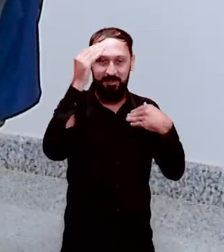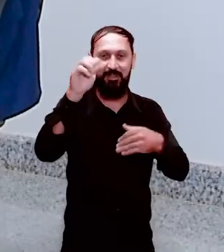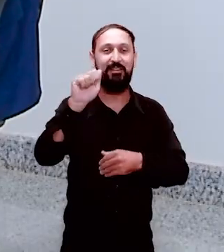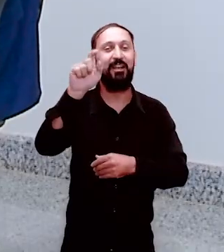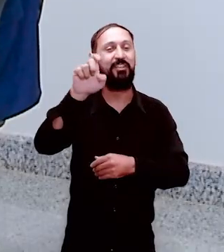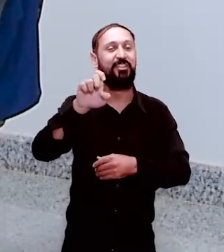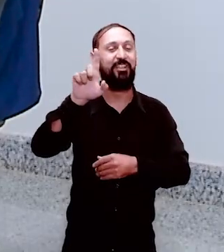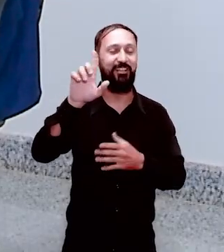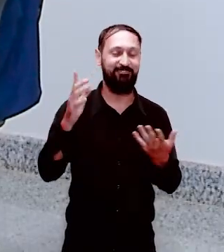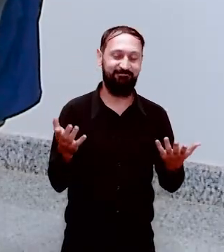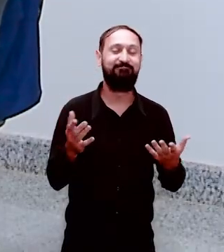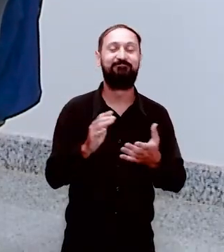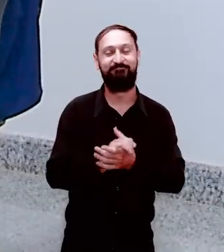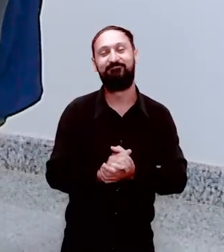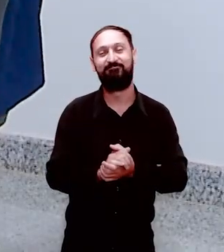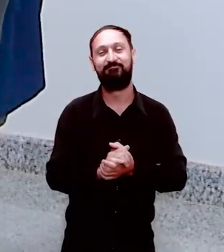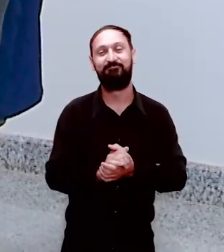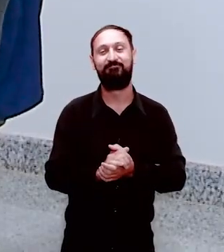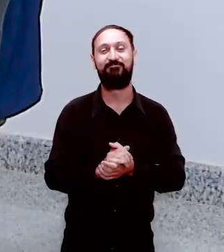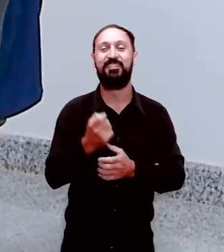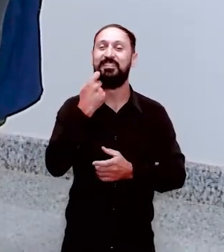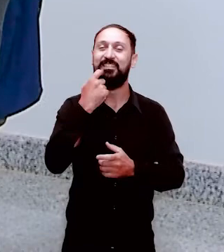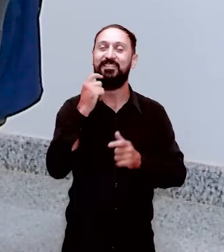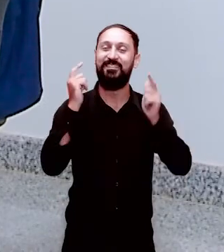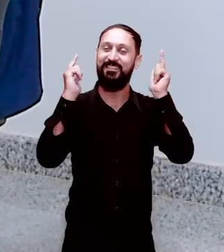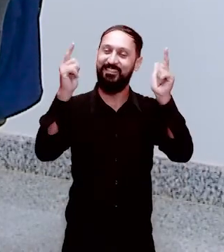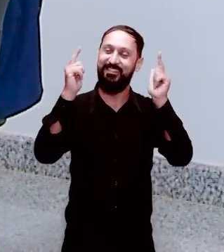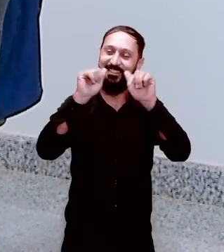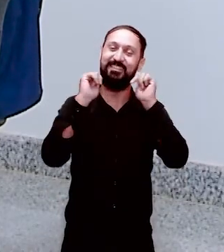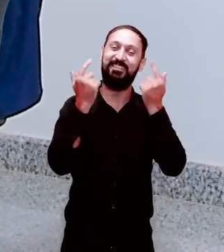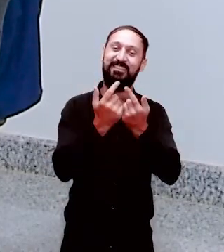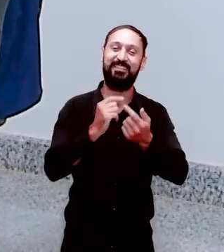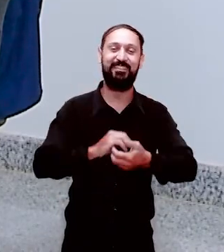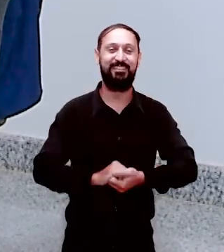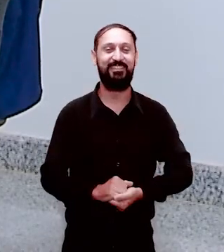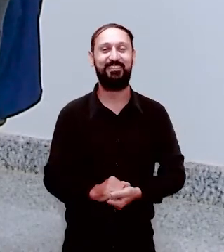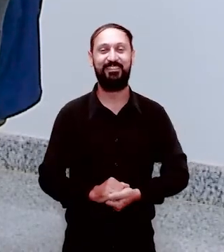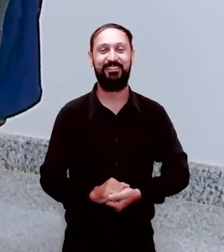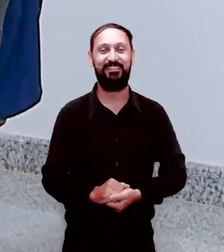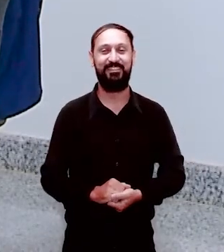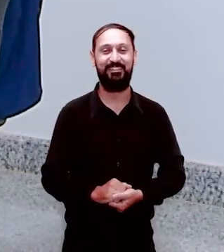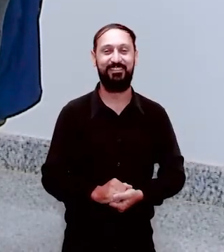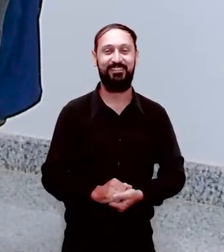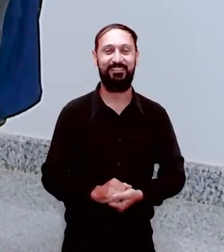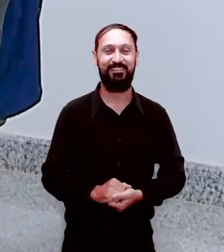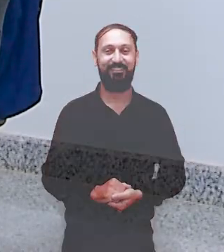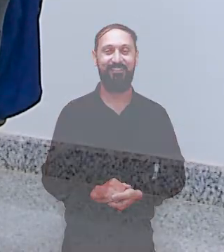que agradeço, axé, para você também. Axé. Muito obrigada, Sextou na Assembleia. gente, sextou.